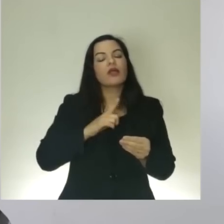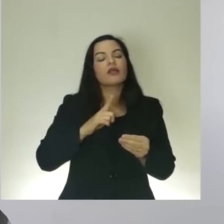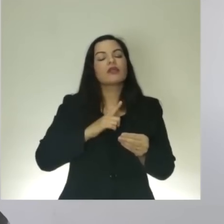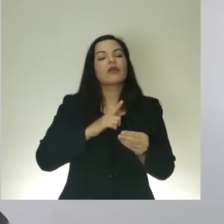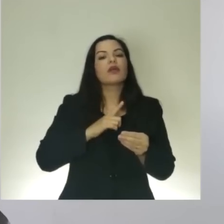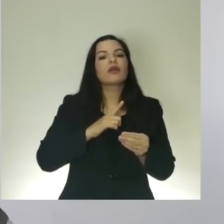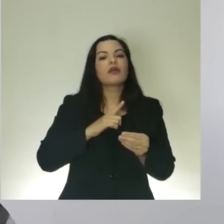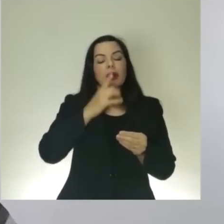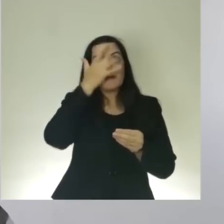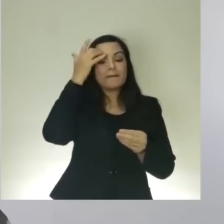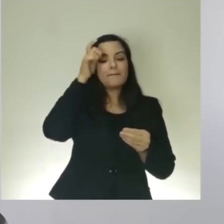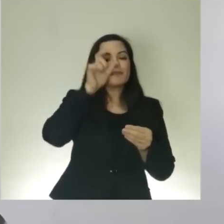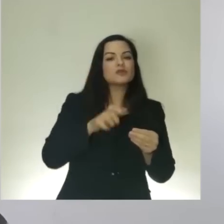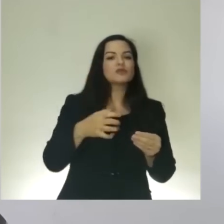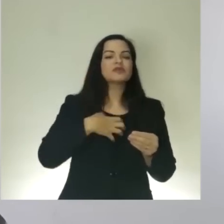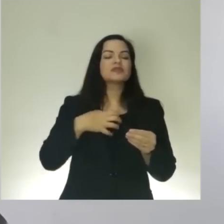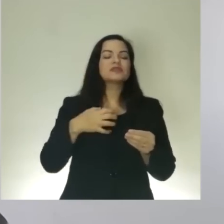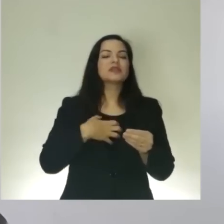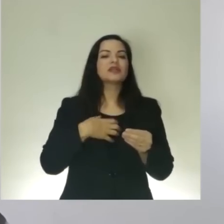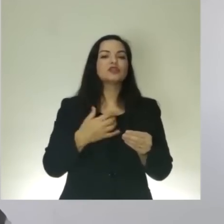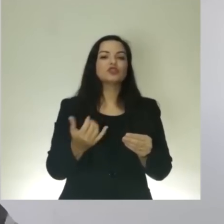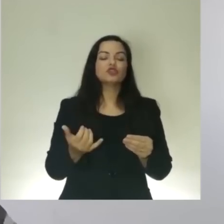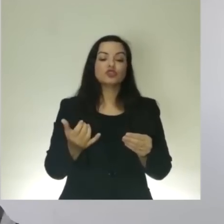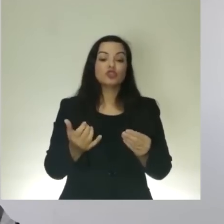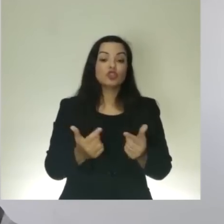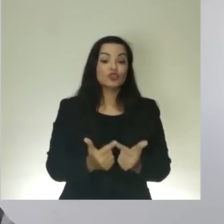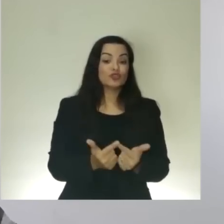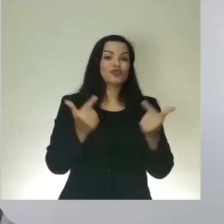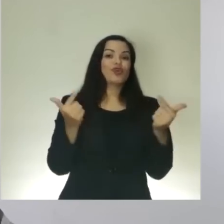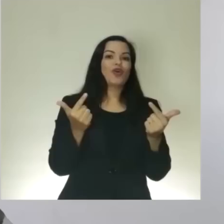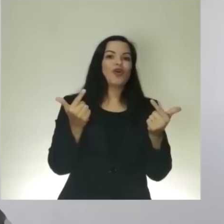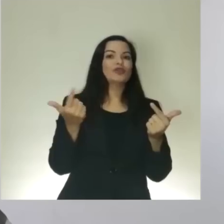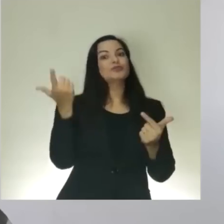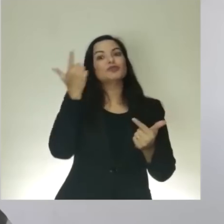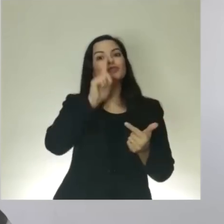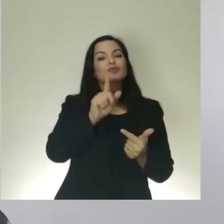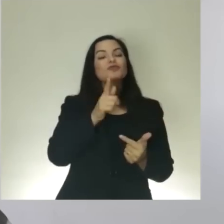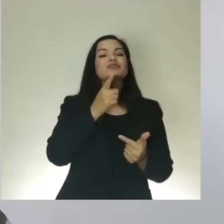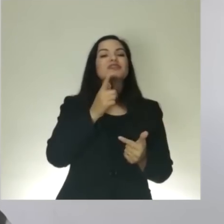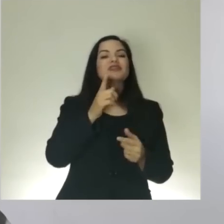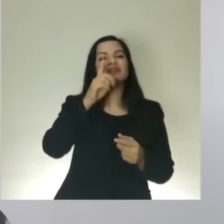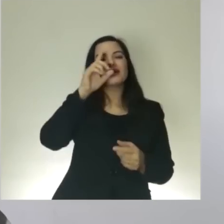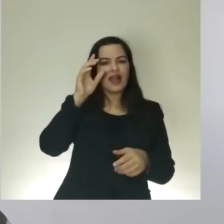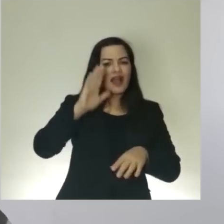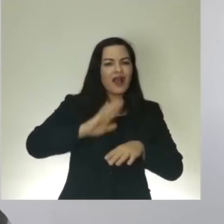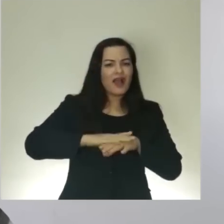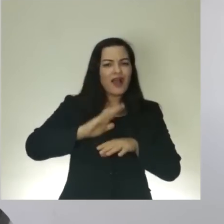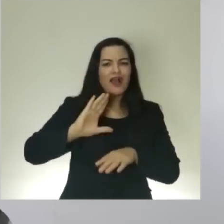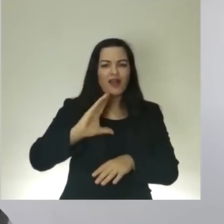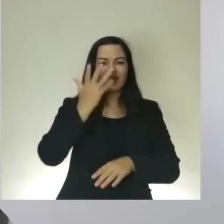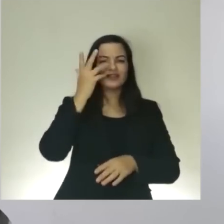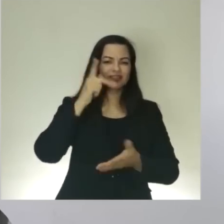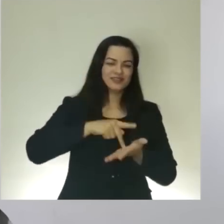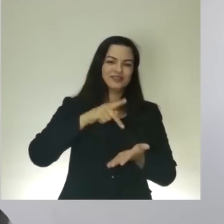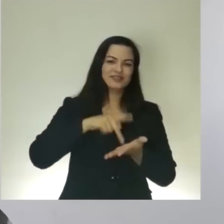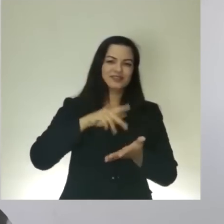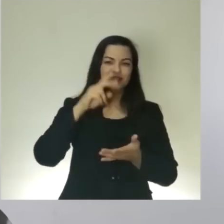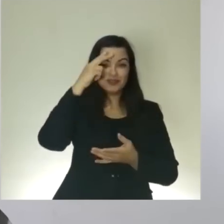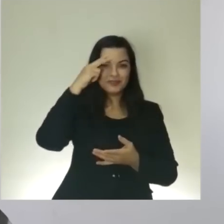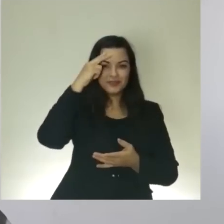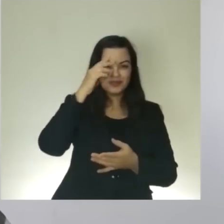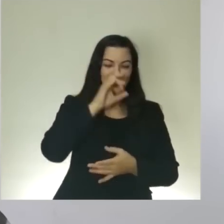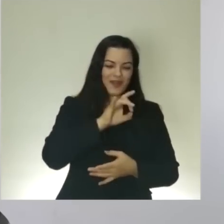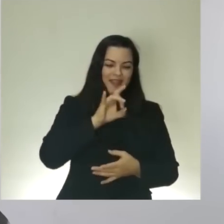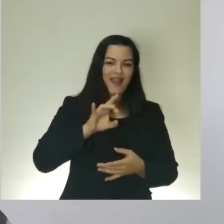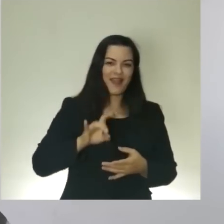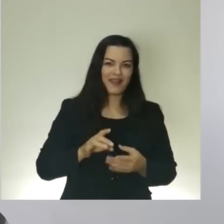realização desses desejos, desses sonhos. Se você quiser aprender a fazer um, eu vou deixar